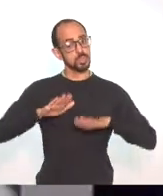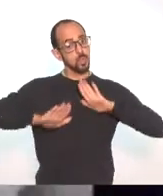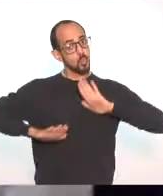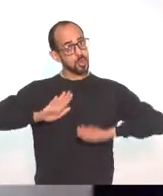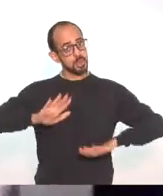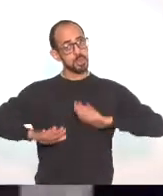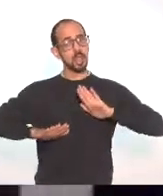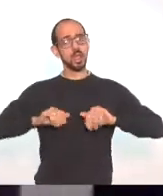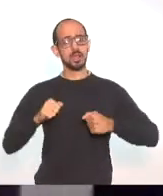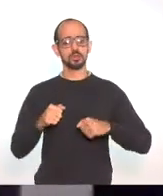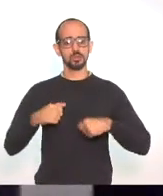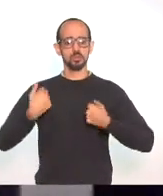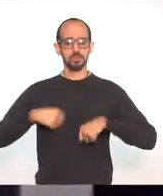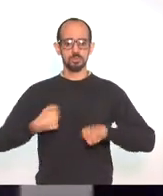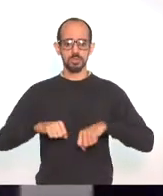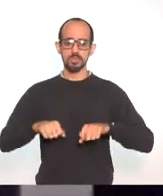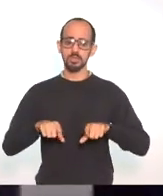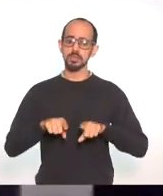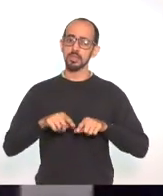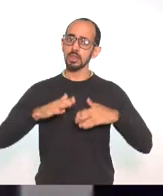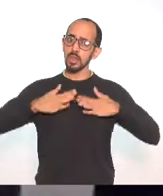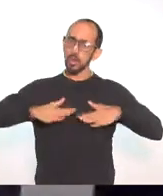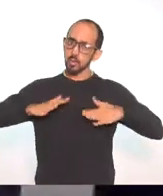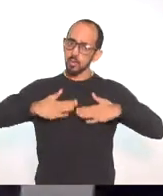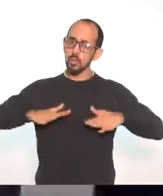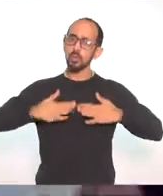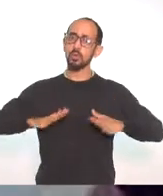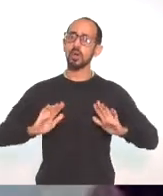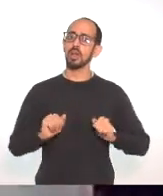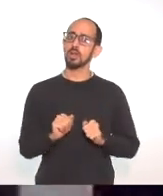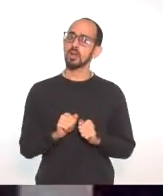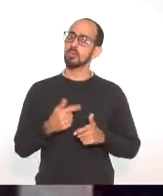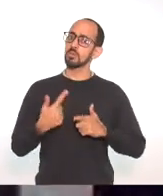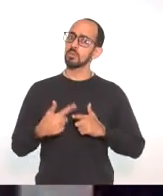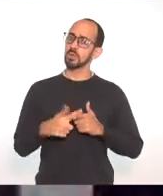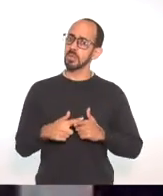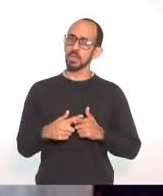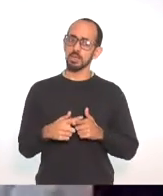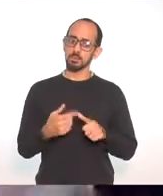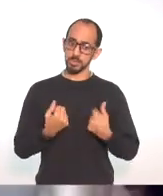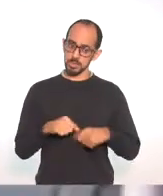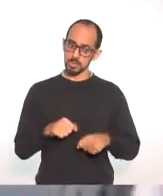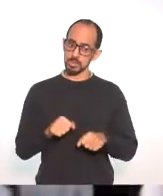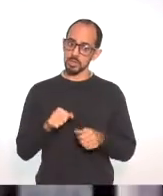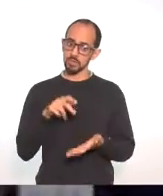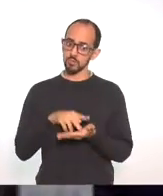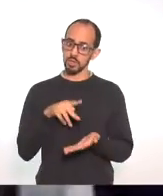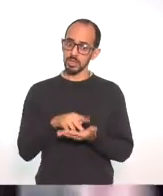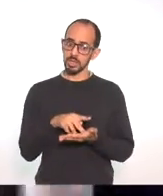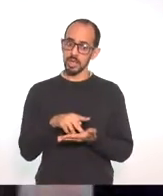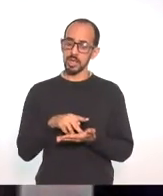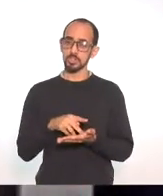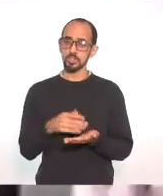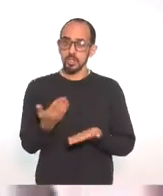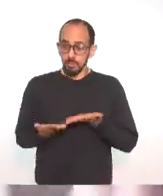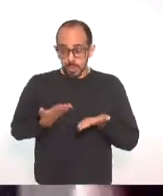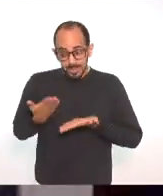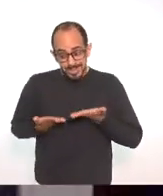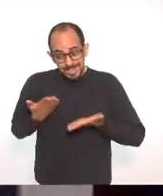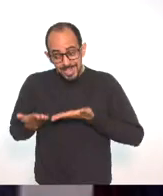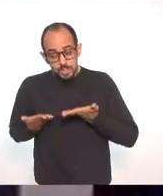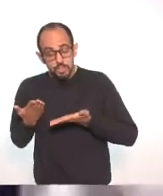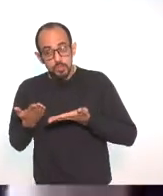tem que ter um zelo todo especial tem que ter realmente a construção de tratativa